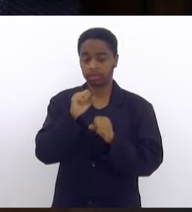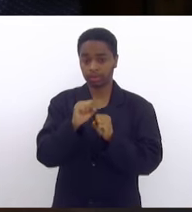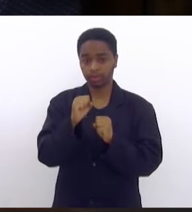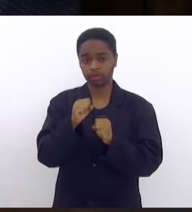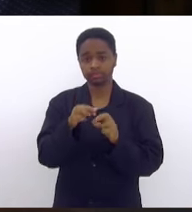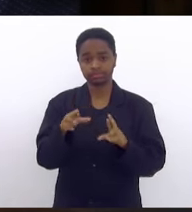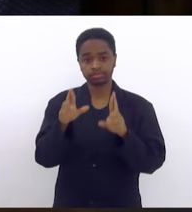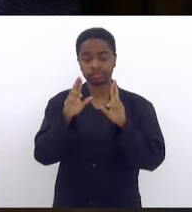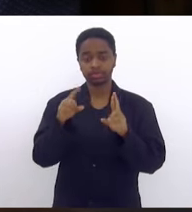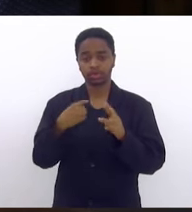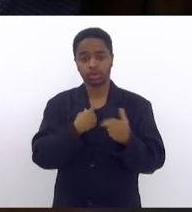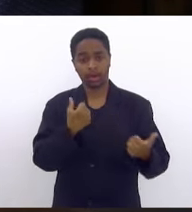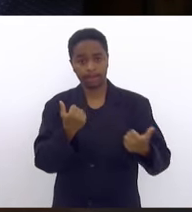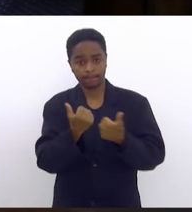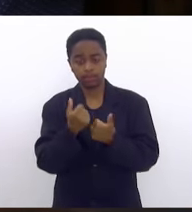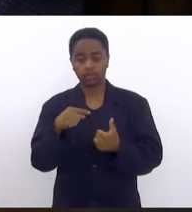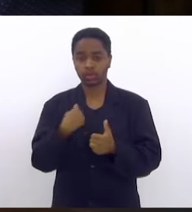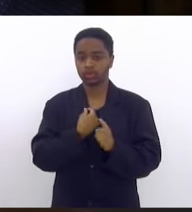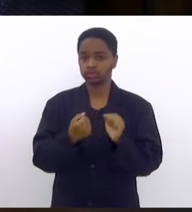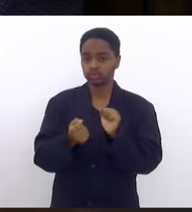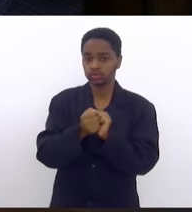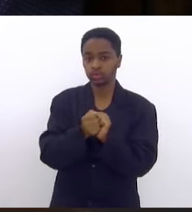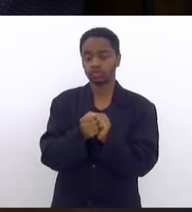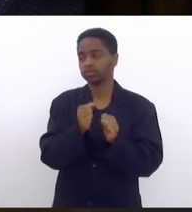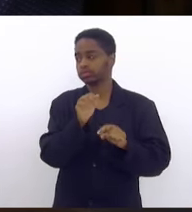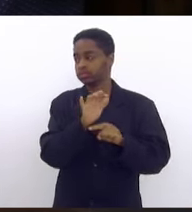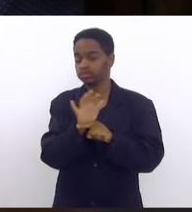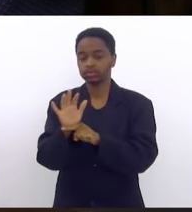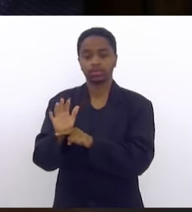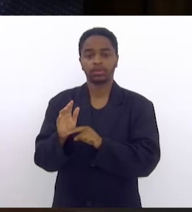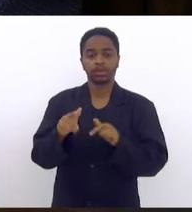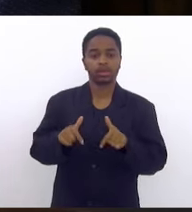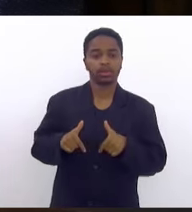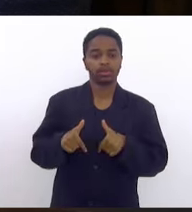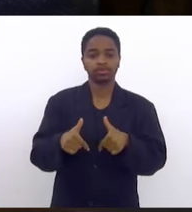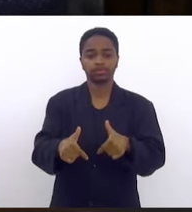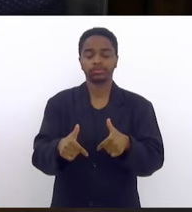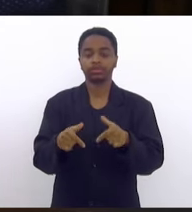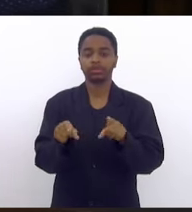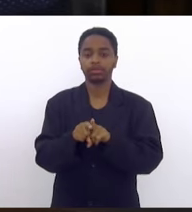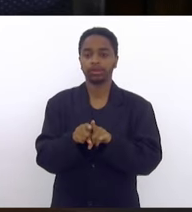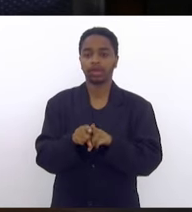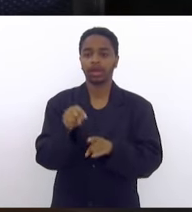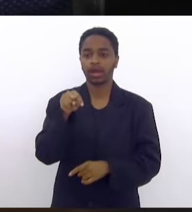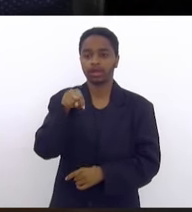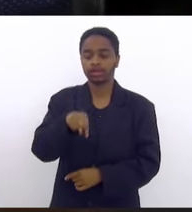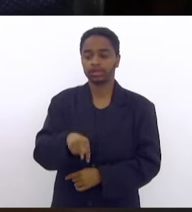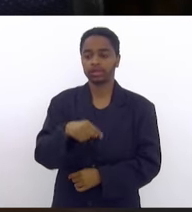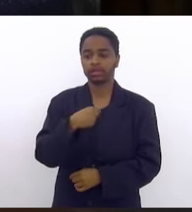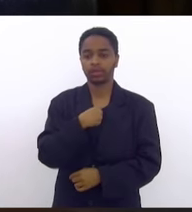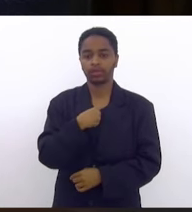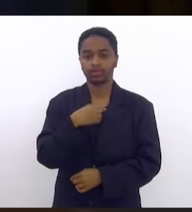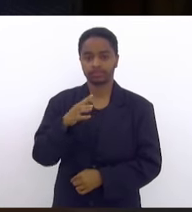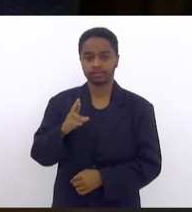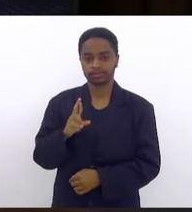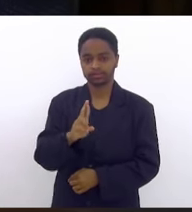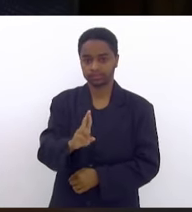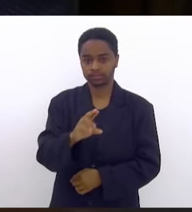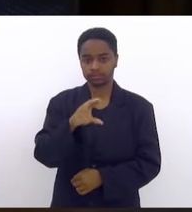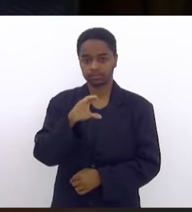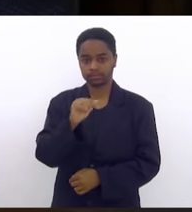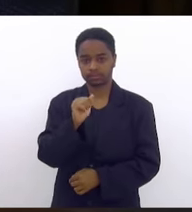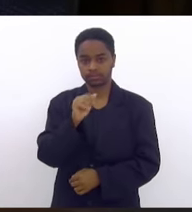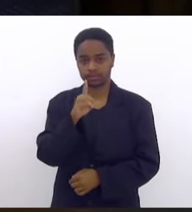estamos juntos para somar, para fazer acontecer. Aqui eu estou representando a CAD,